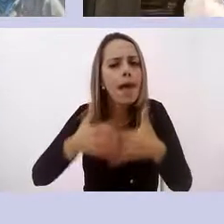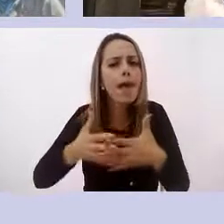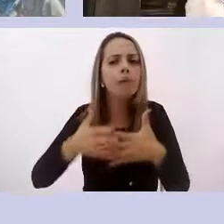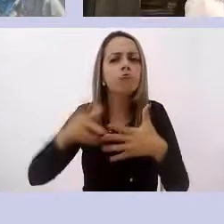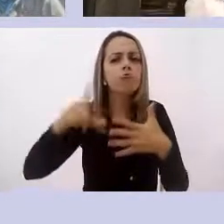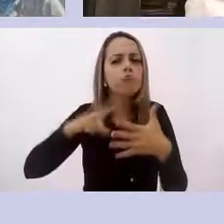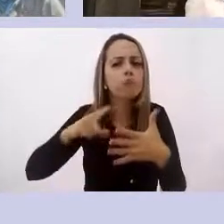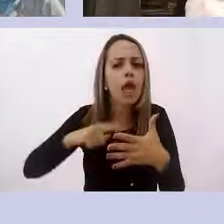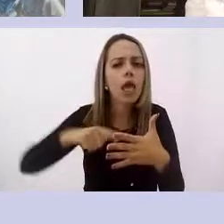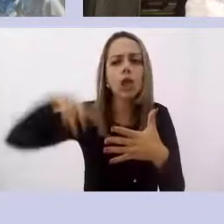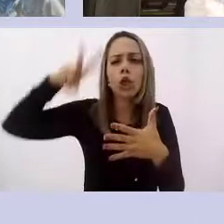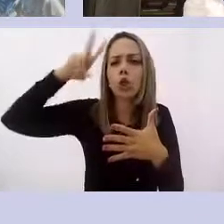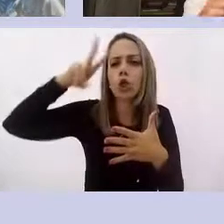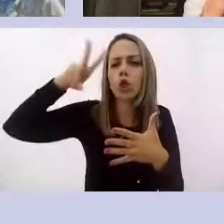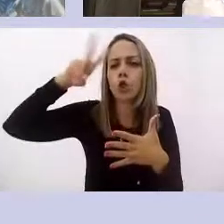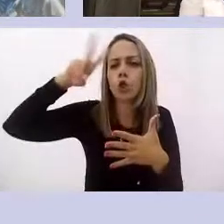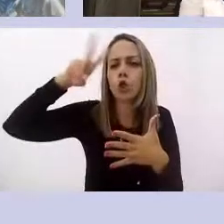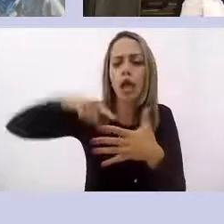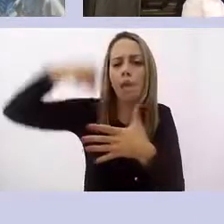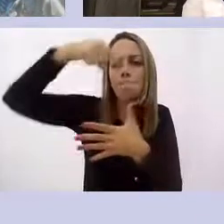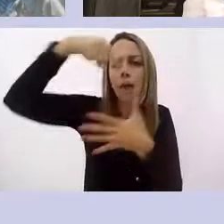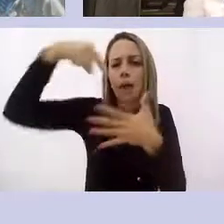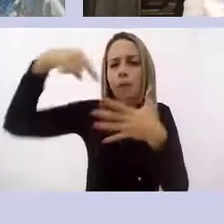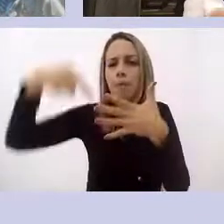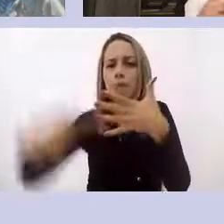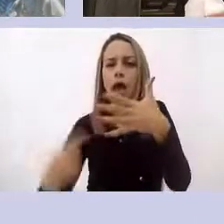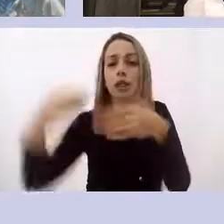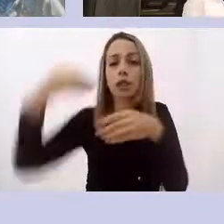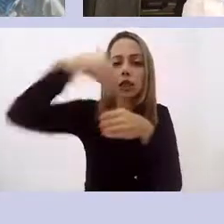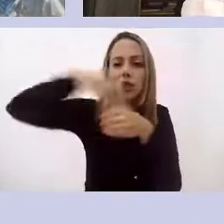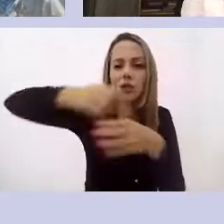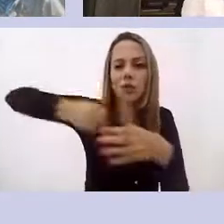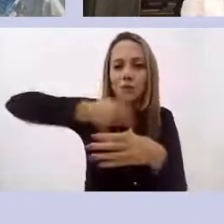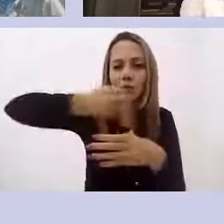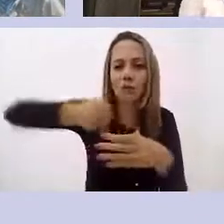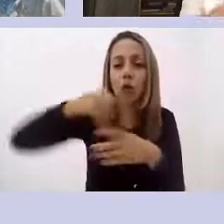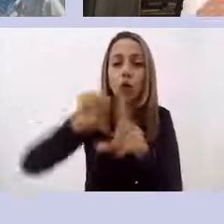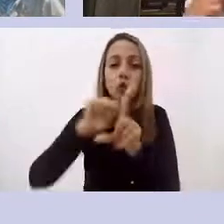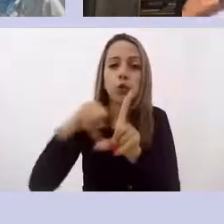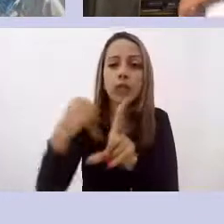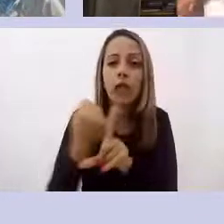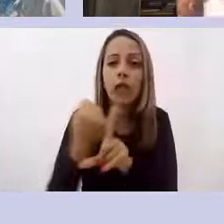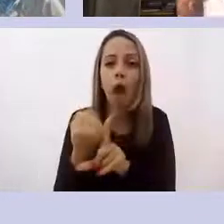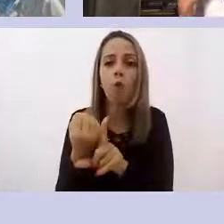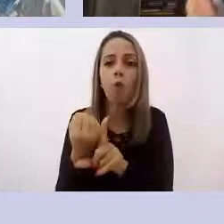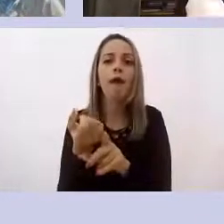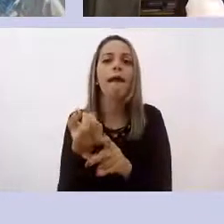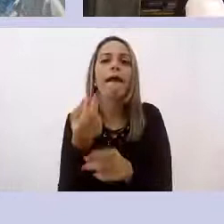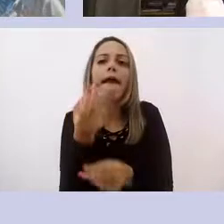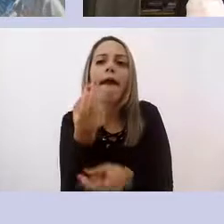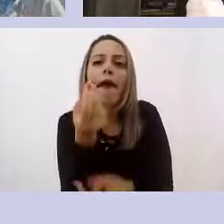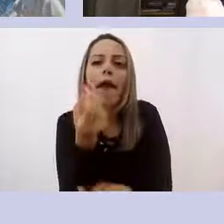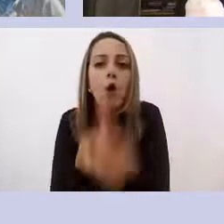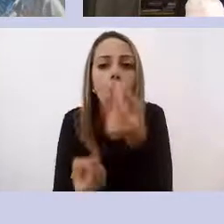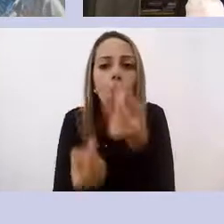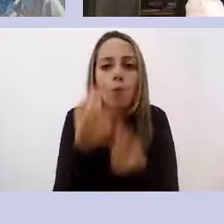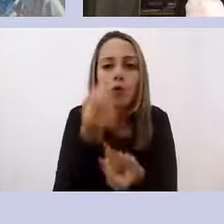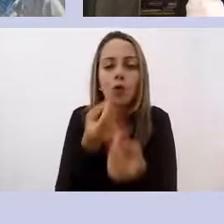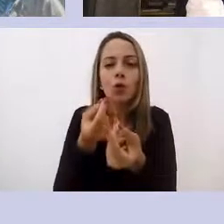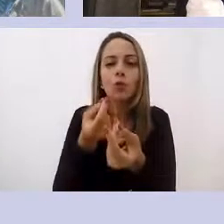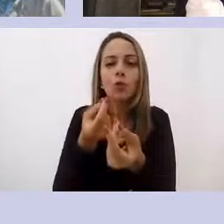vários fatores, né, sociais, econômicos, memórias. A professora